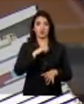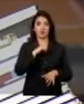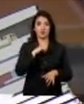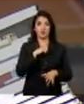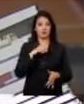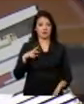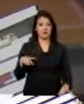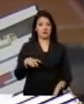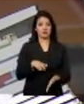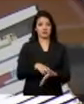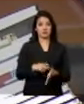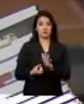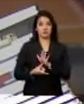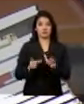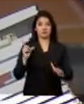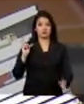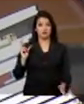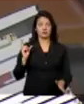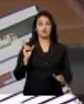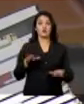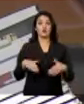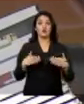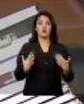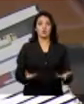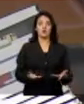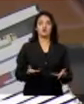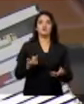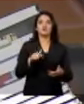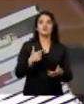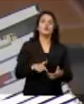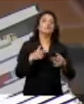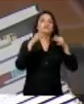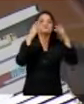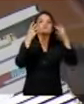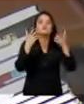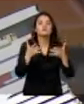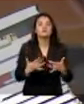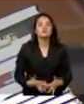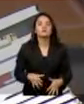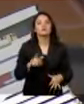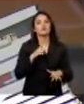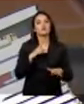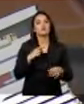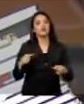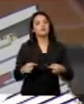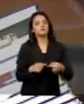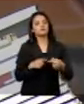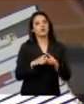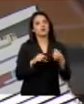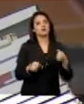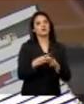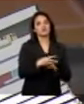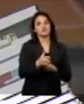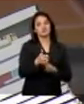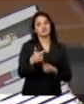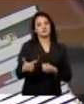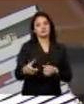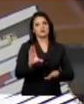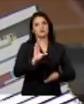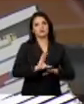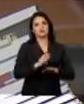de sanção quando ausente fundamentação lastreada no artigo 312 do Código de Processo